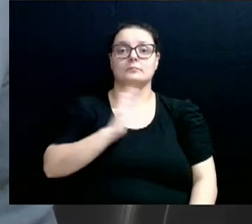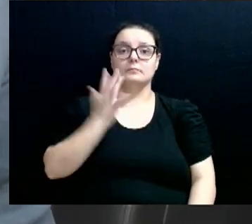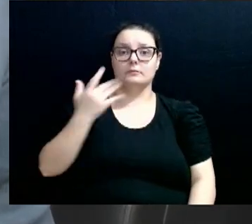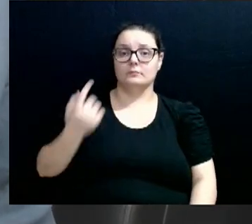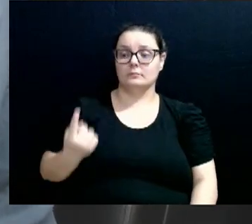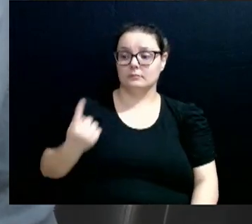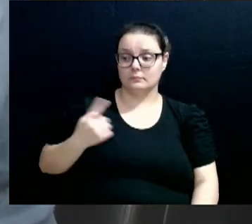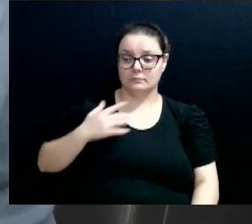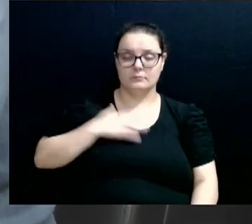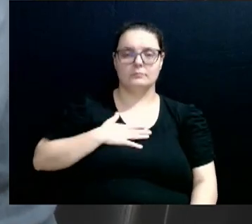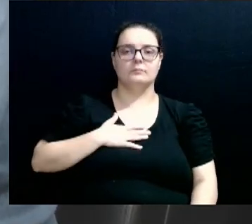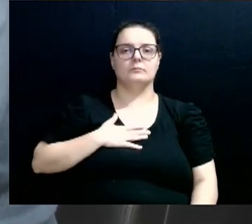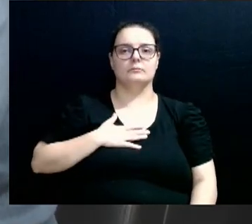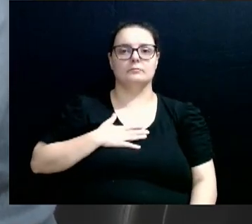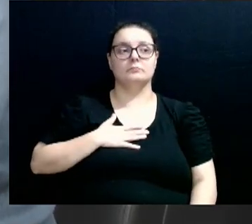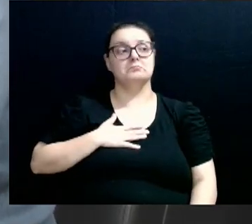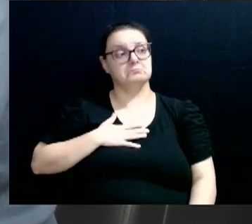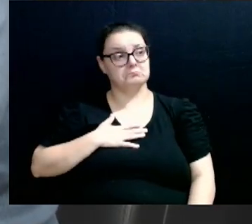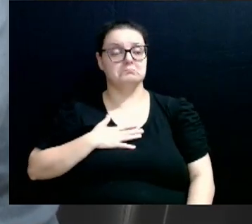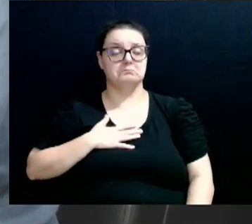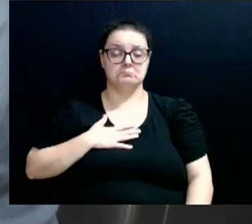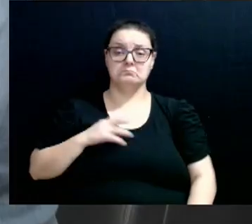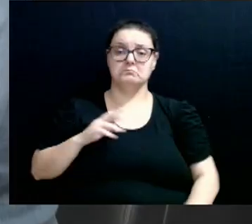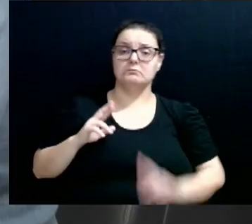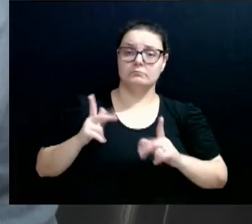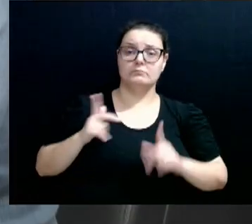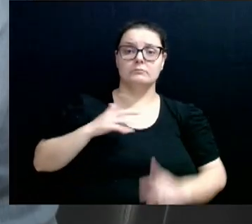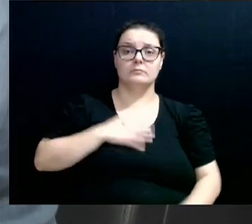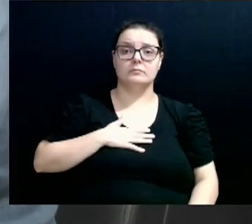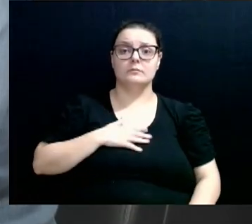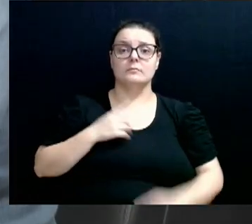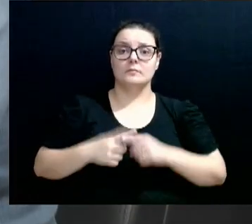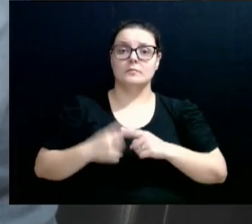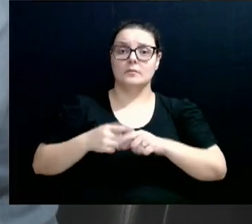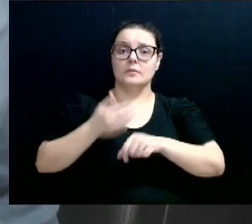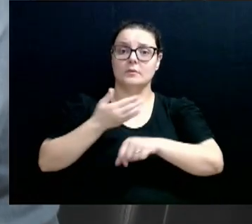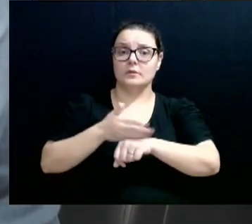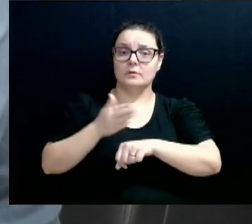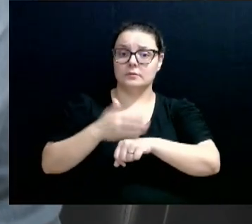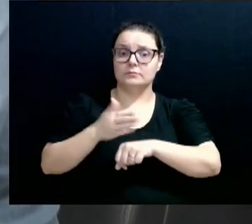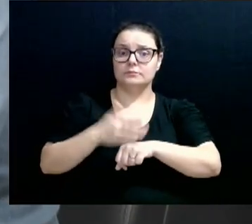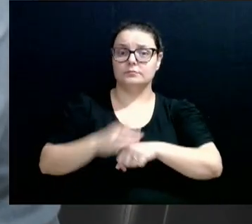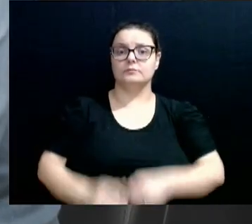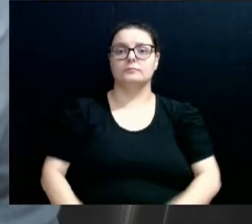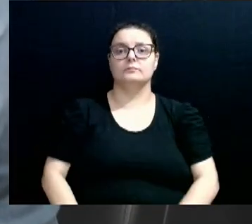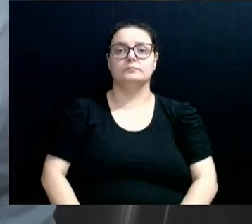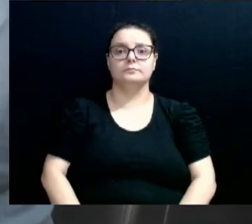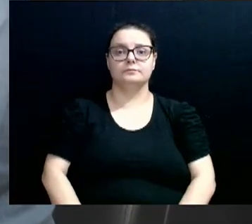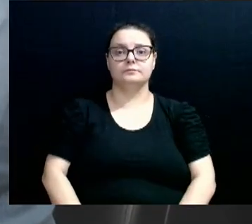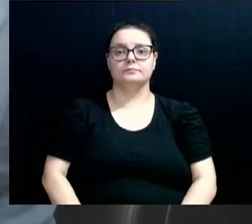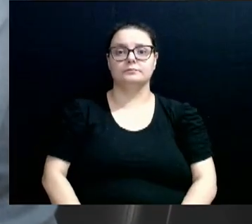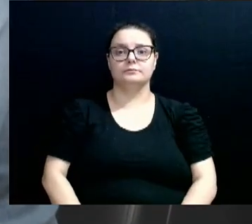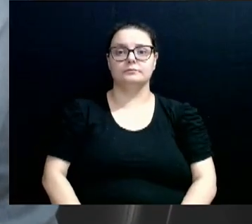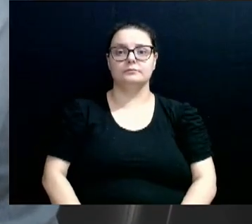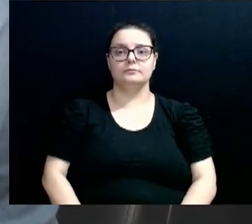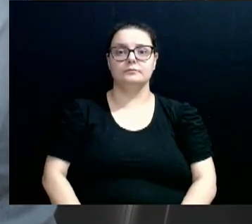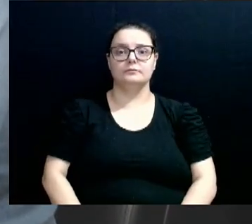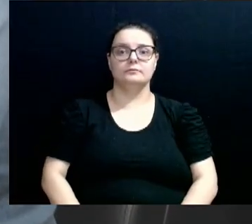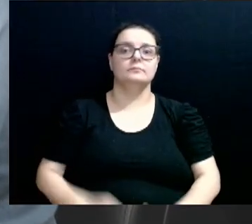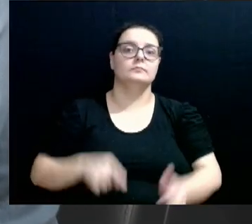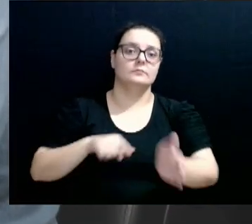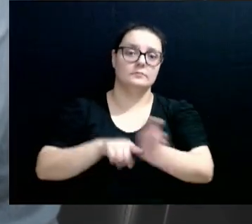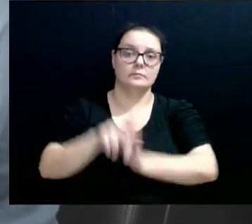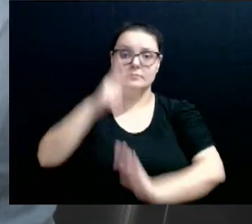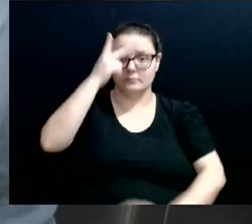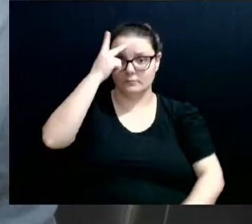foi muito interessante, porque era um exercício, cara, de questionar talvez suas próprias certezas, que